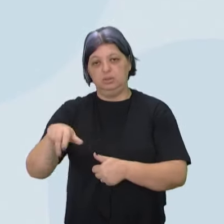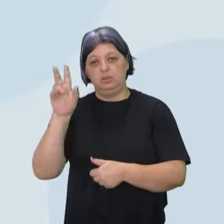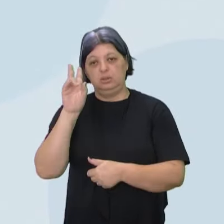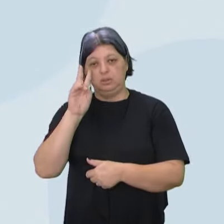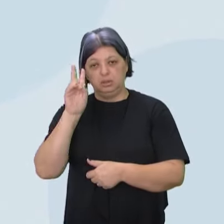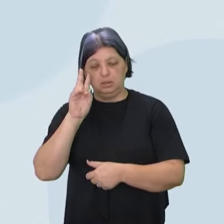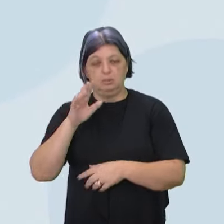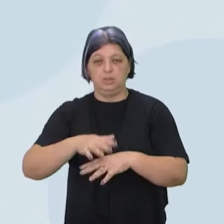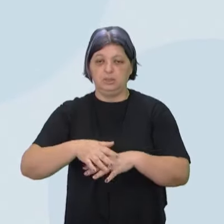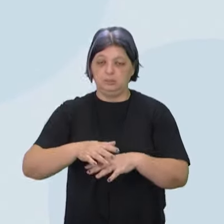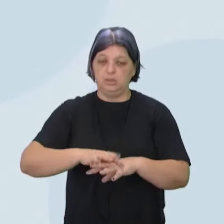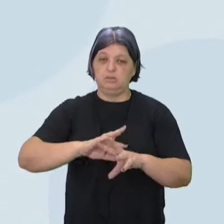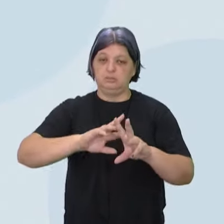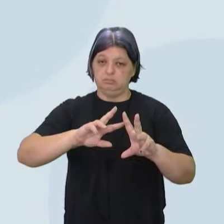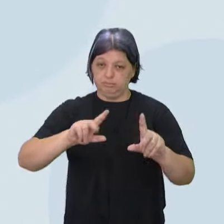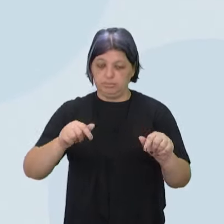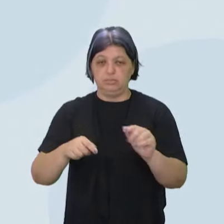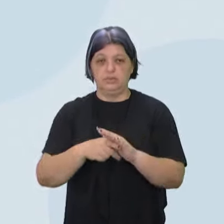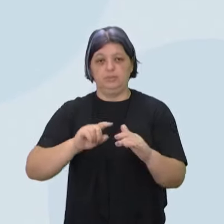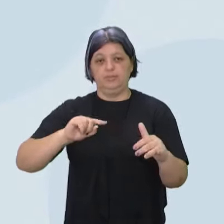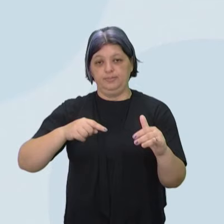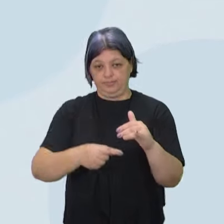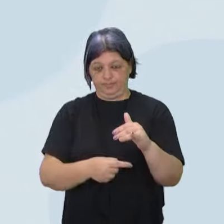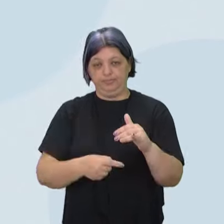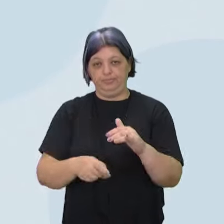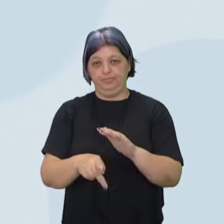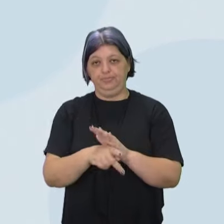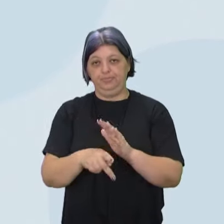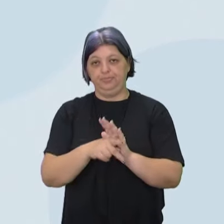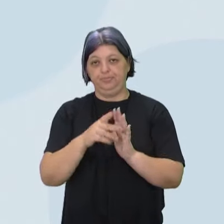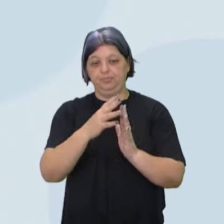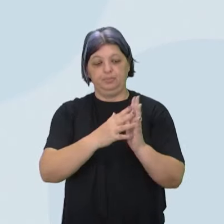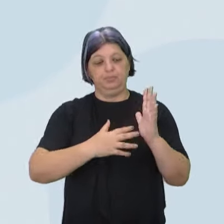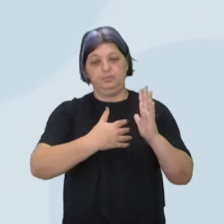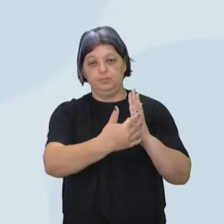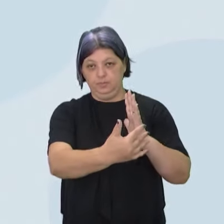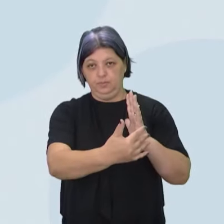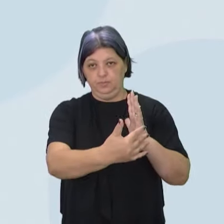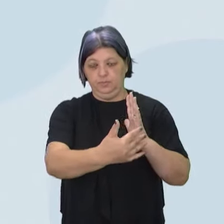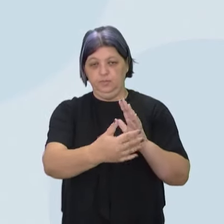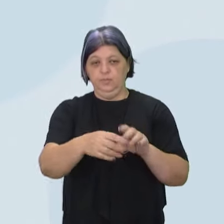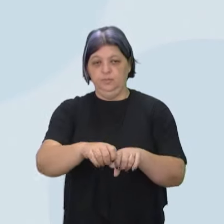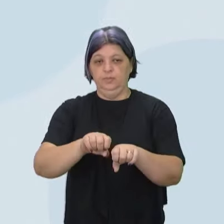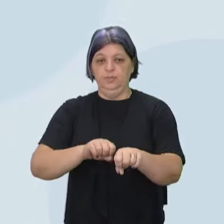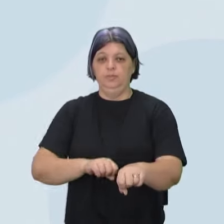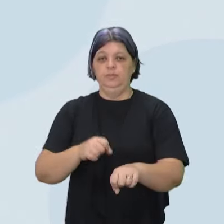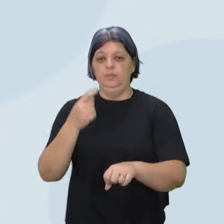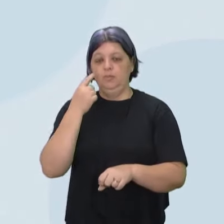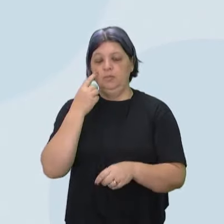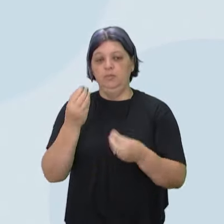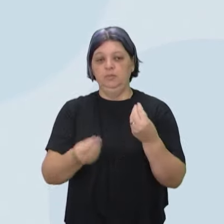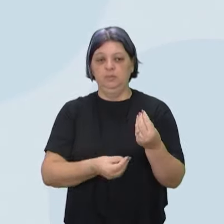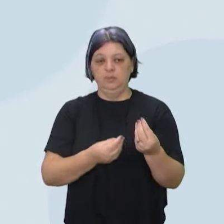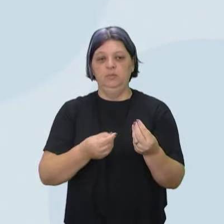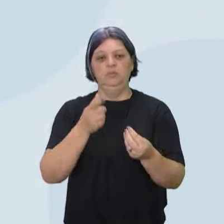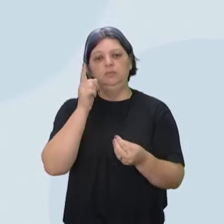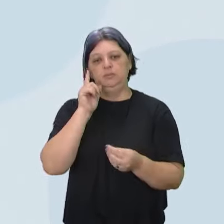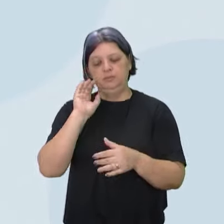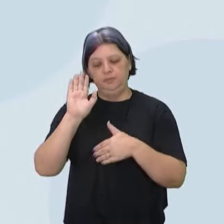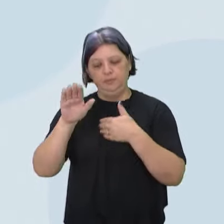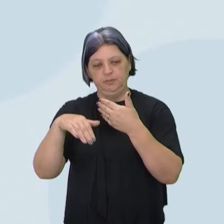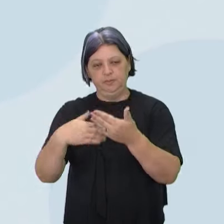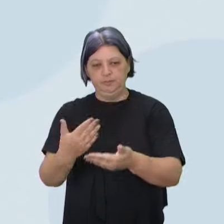gente aprofunda eles aqui nos itinerários formativos e a gente também, nesses itinerários, consegue